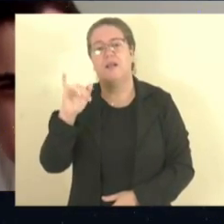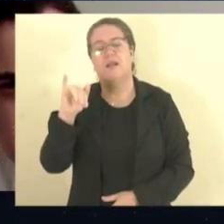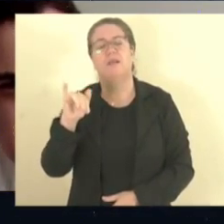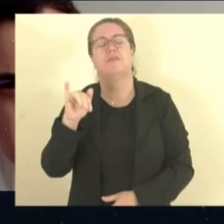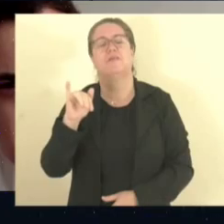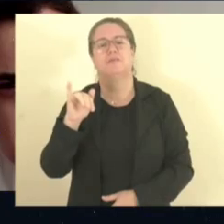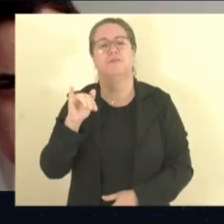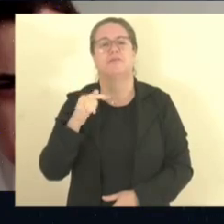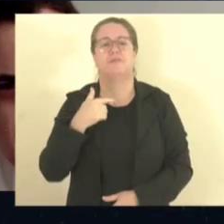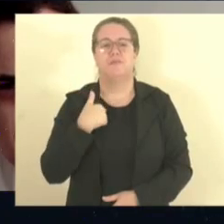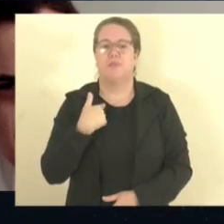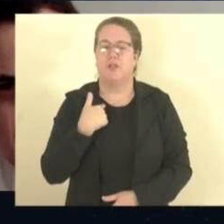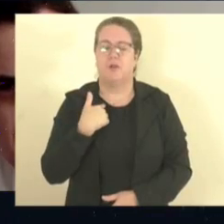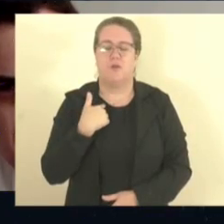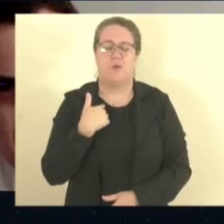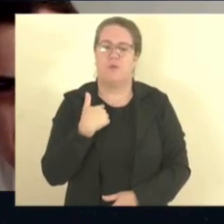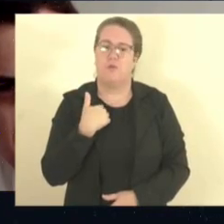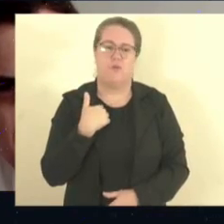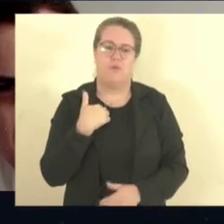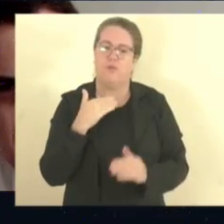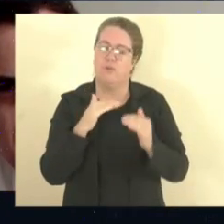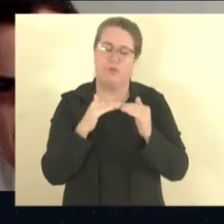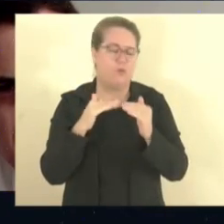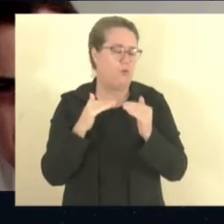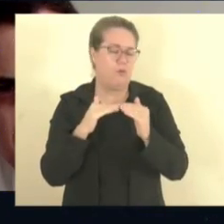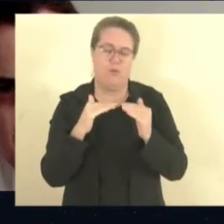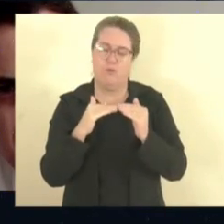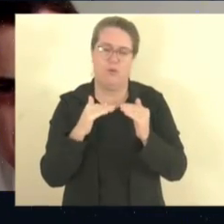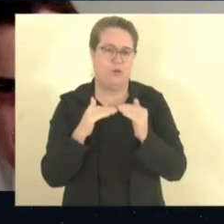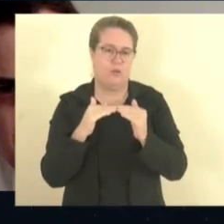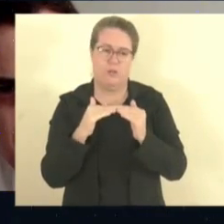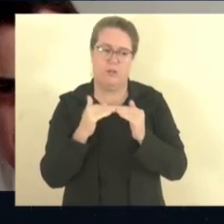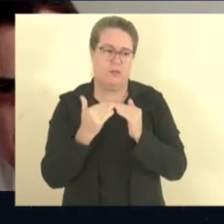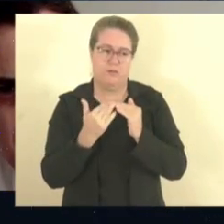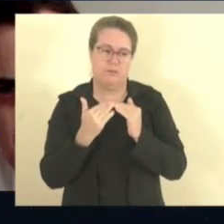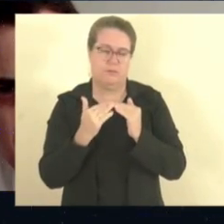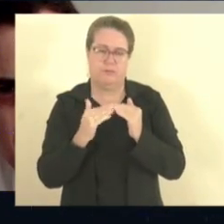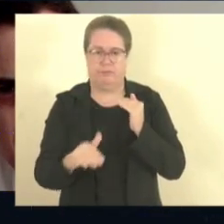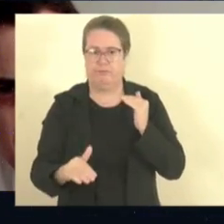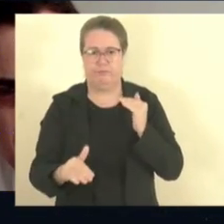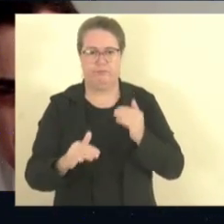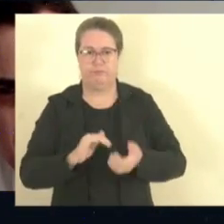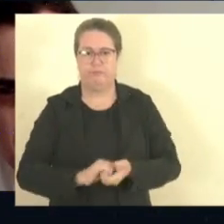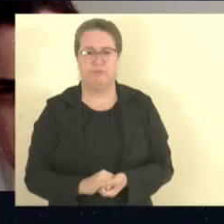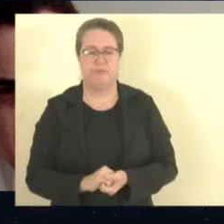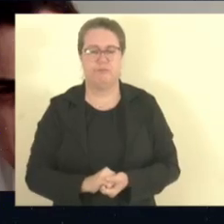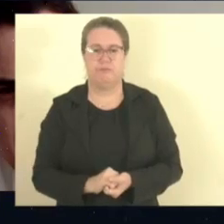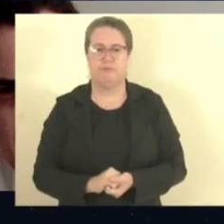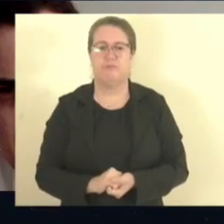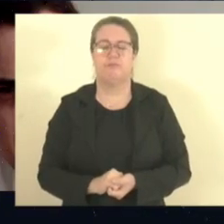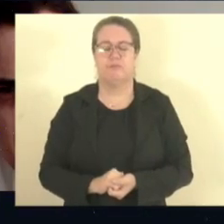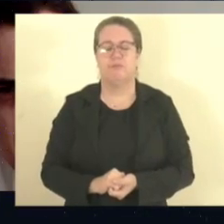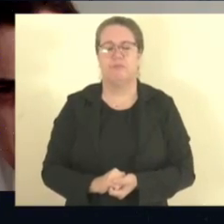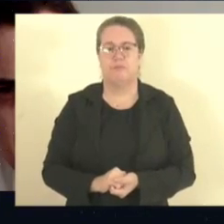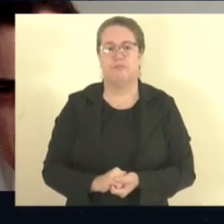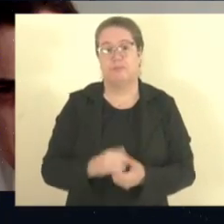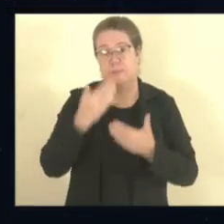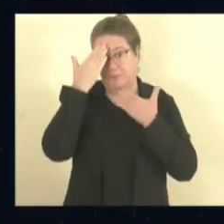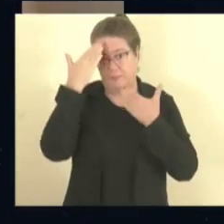Infelizmente, dessa vez não poderei votar favorável, não me vi convencido. Mas por quê? Obrigado, deputado